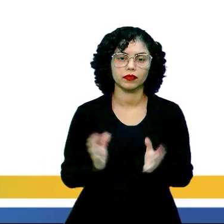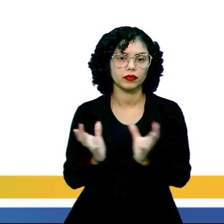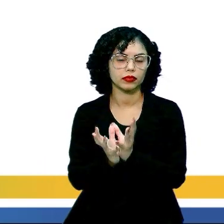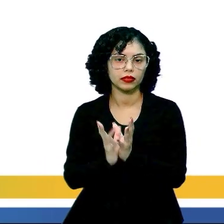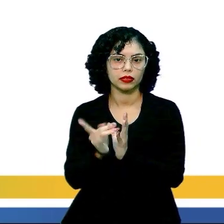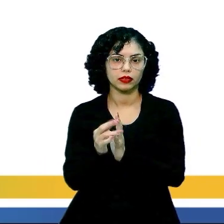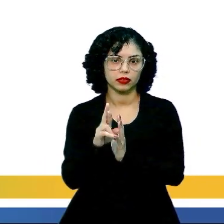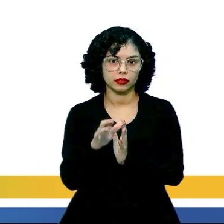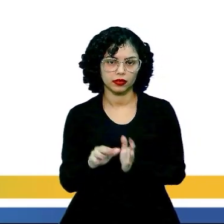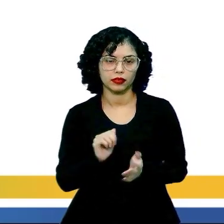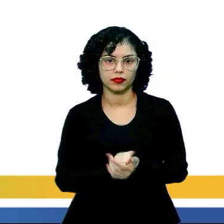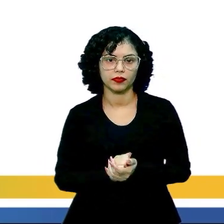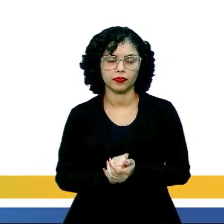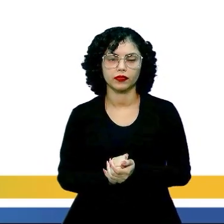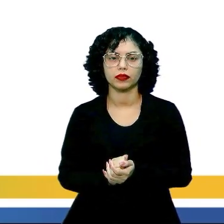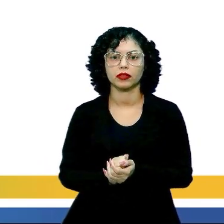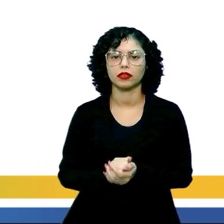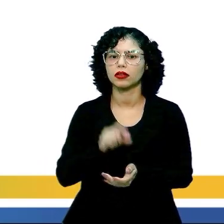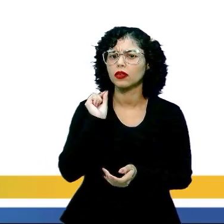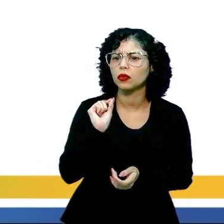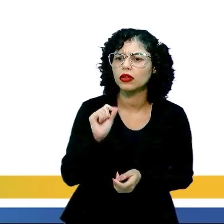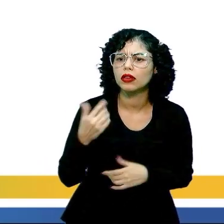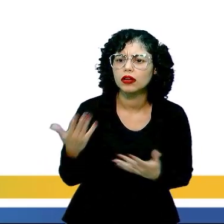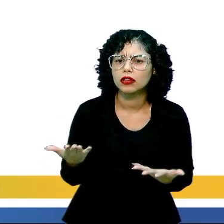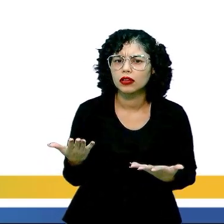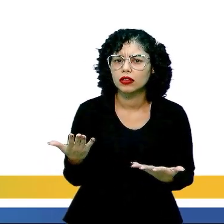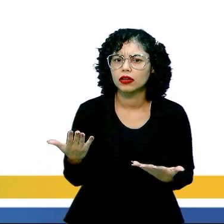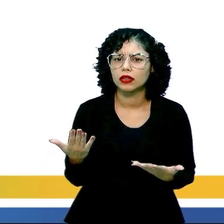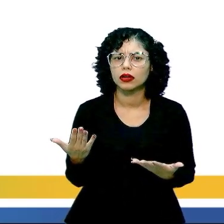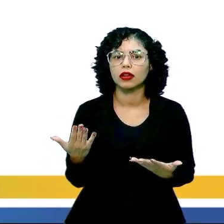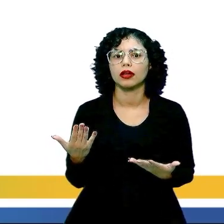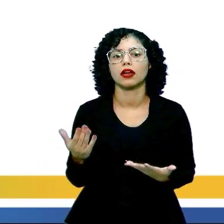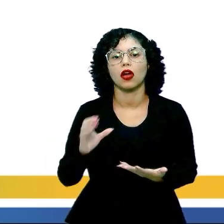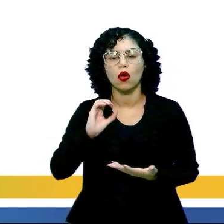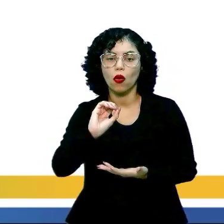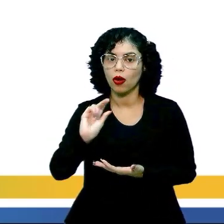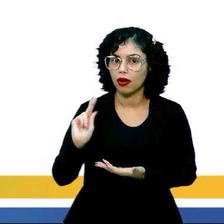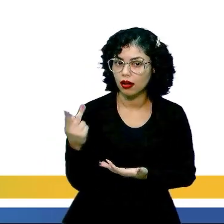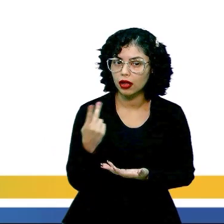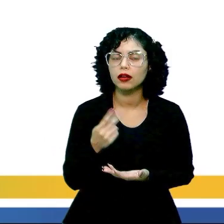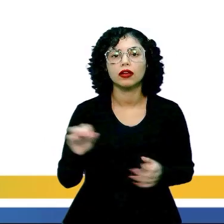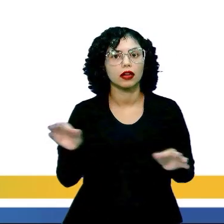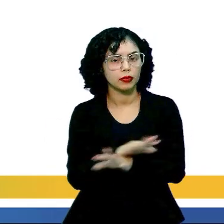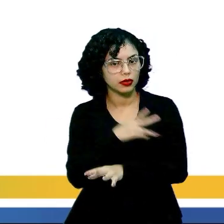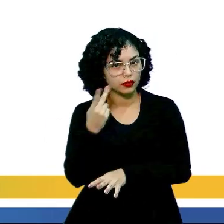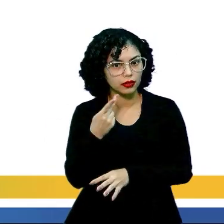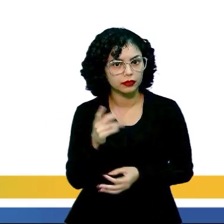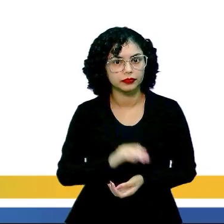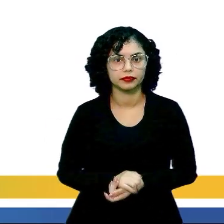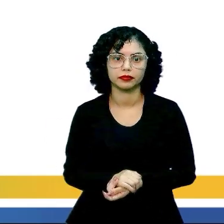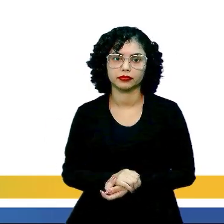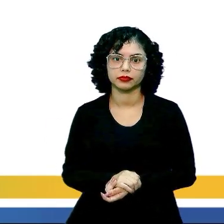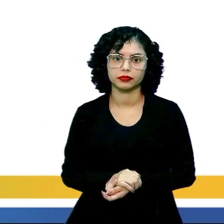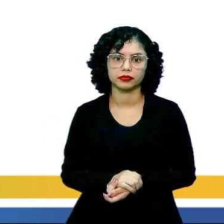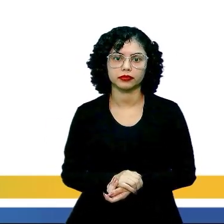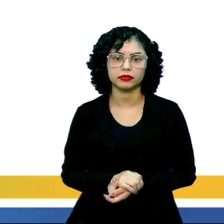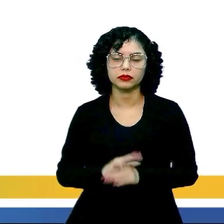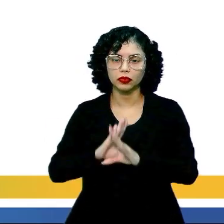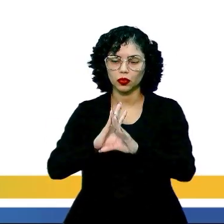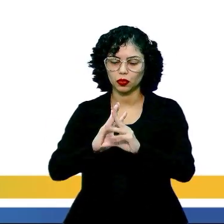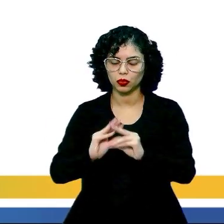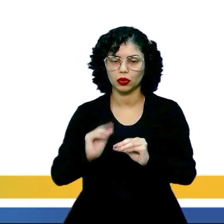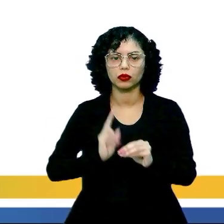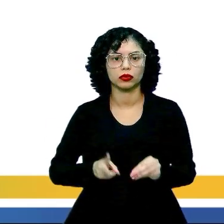dos grupos hidroxila. O que é hidroxila? OH, né? Que foi o que eu acabei de dizer. Com a